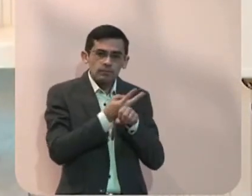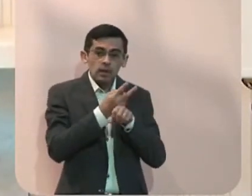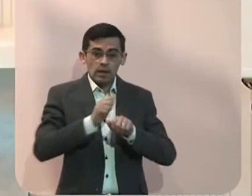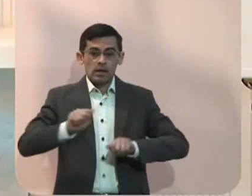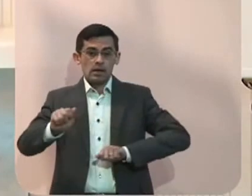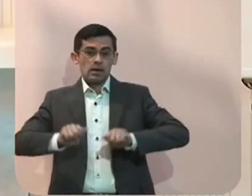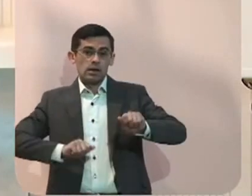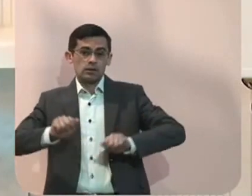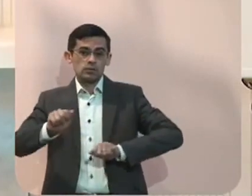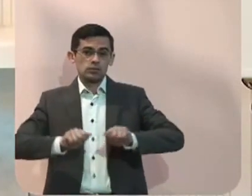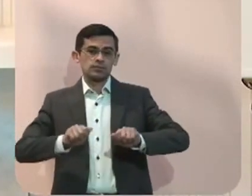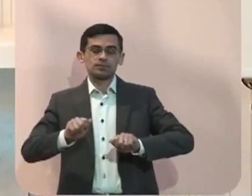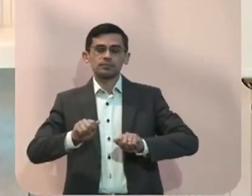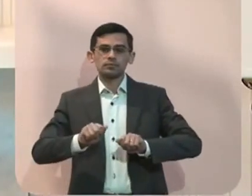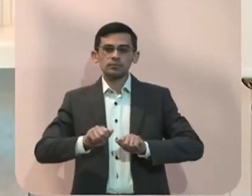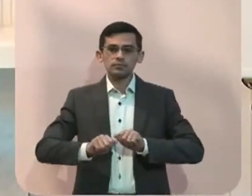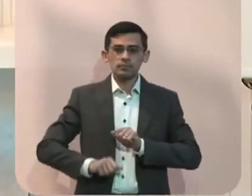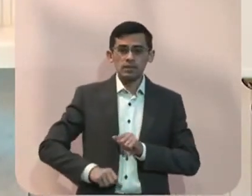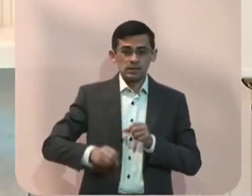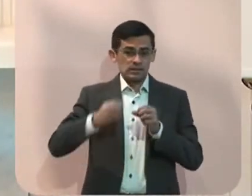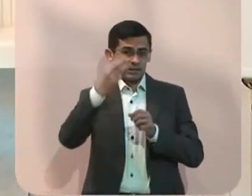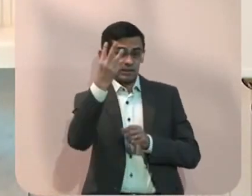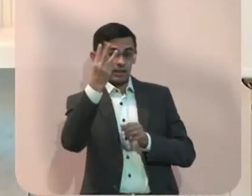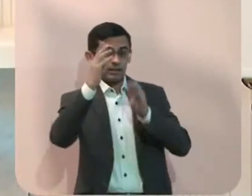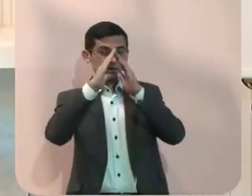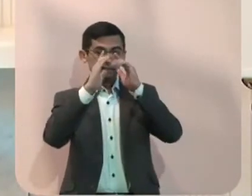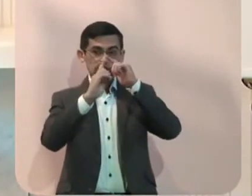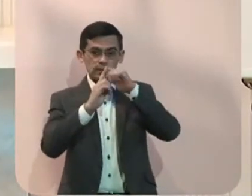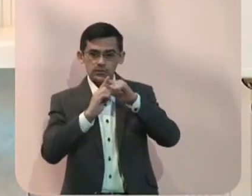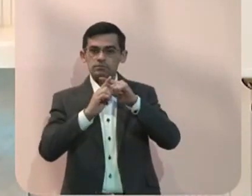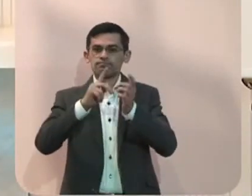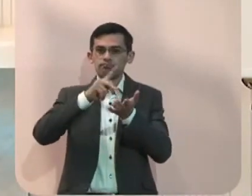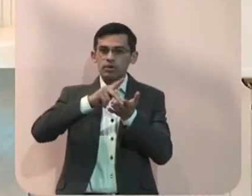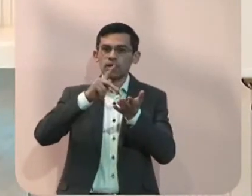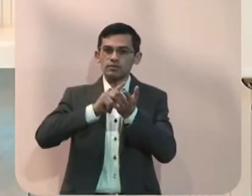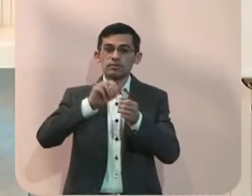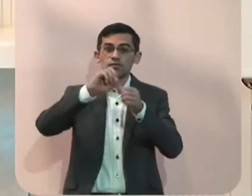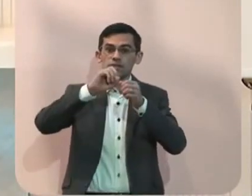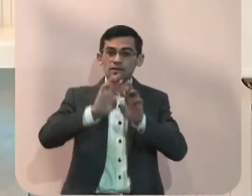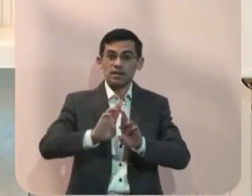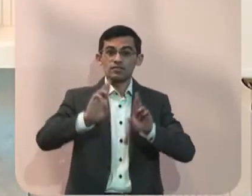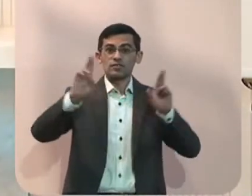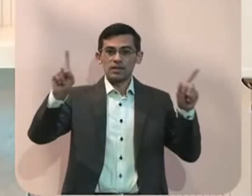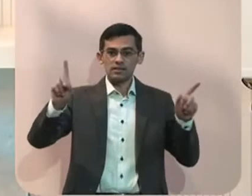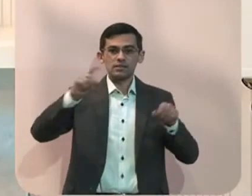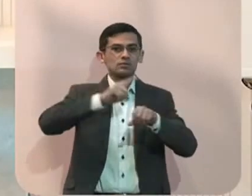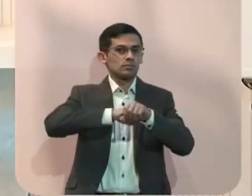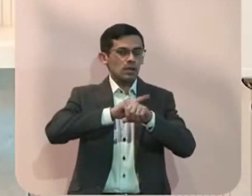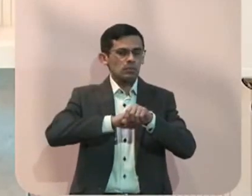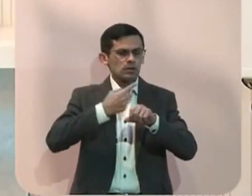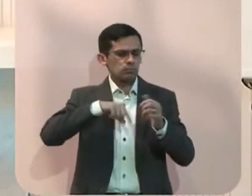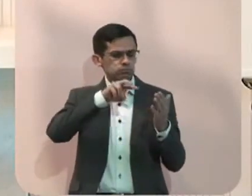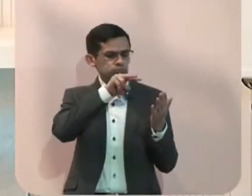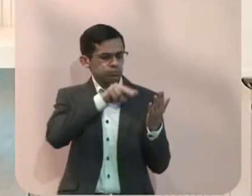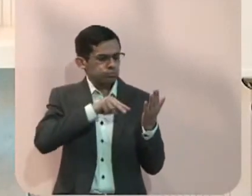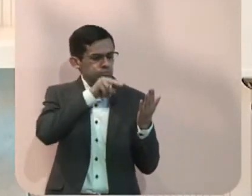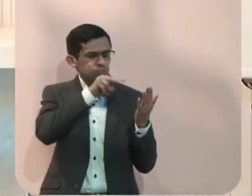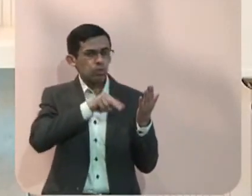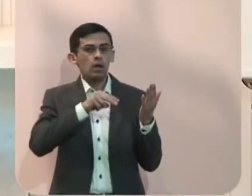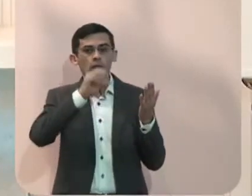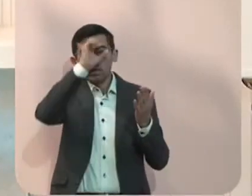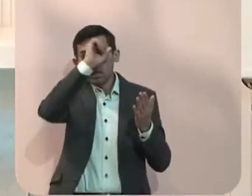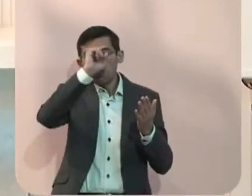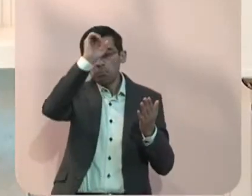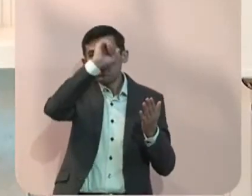Atos dos Apóstolos, 3 igrejas que foram tremendamente relevantes e tentei olhar para elas e